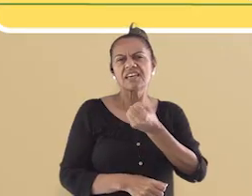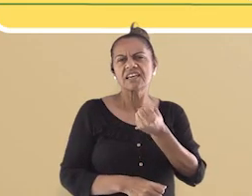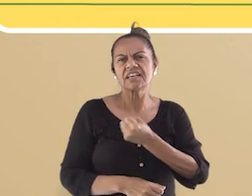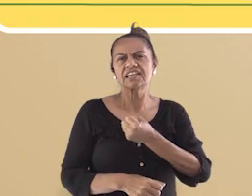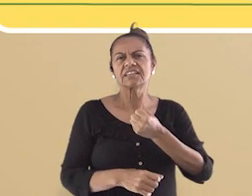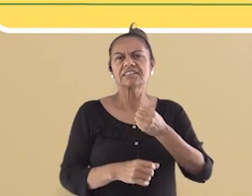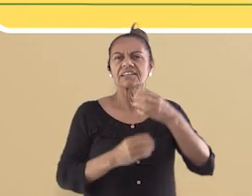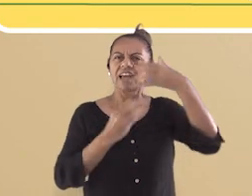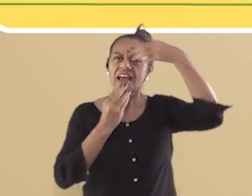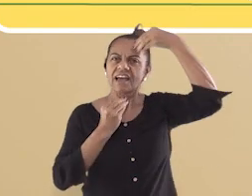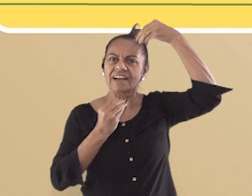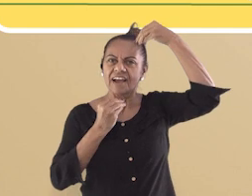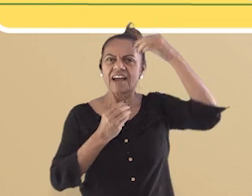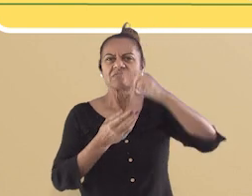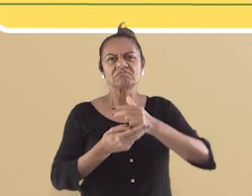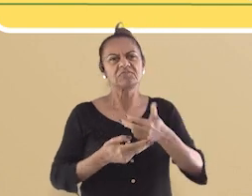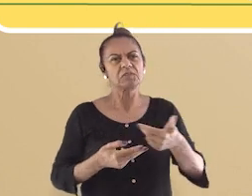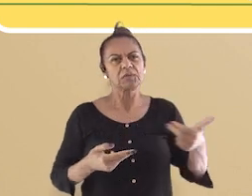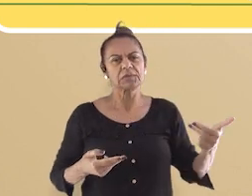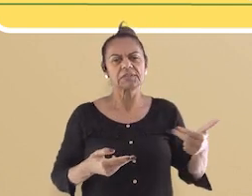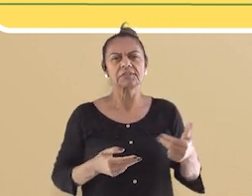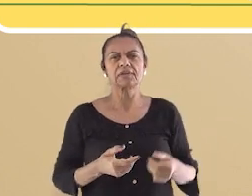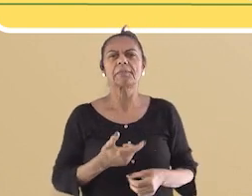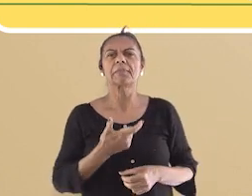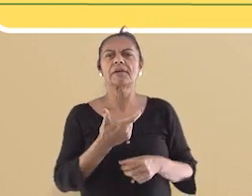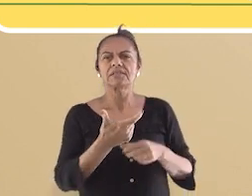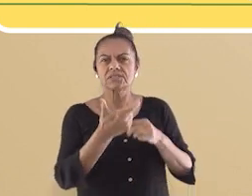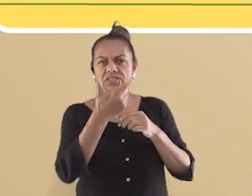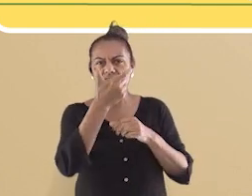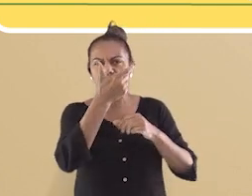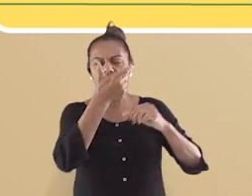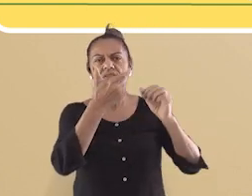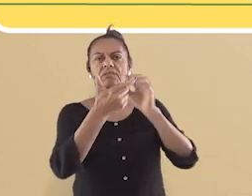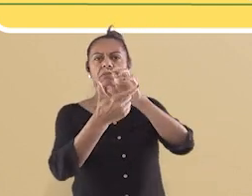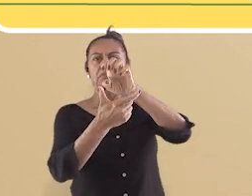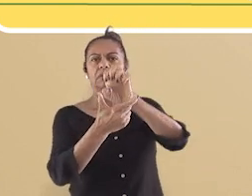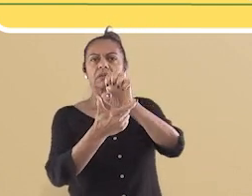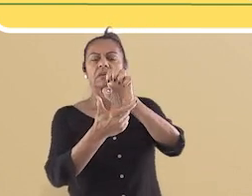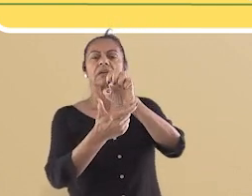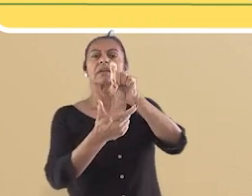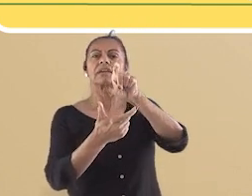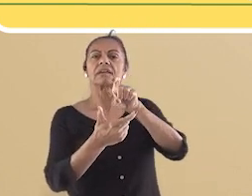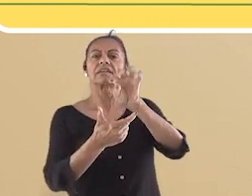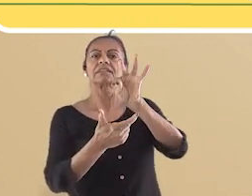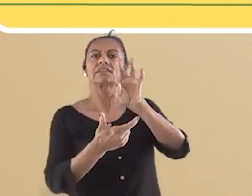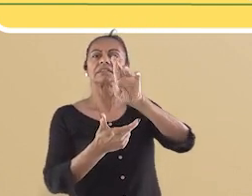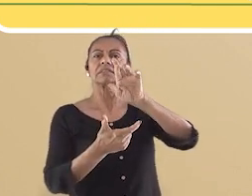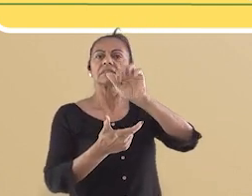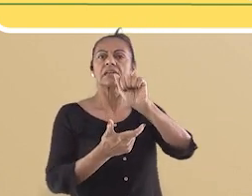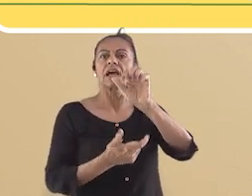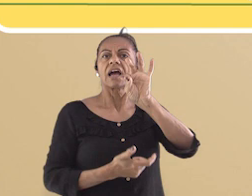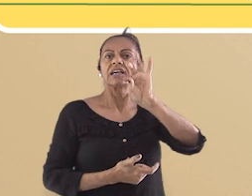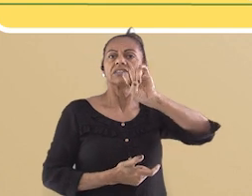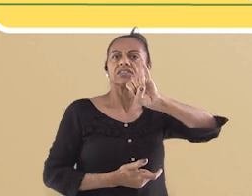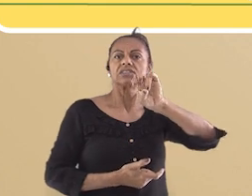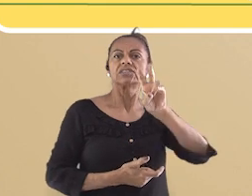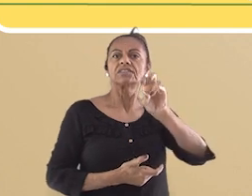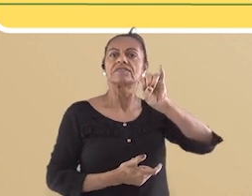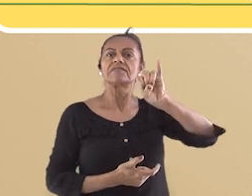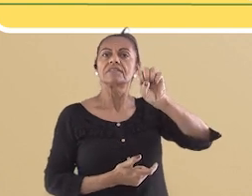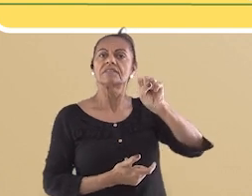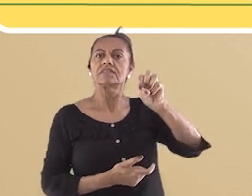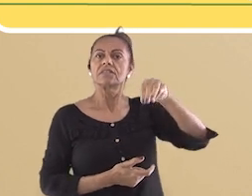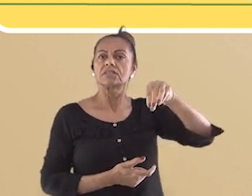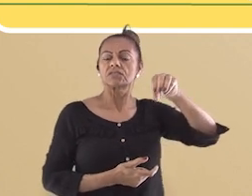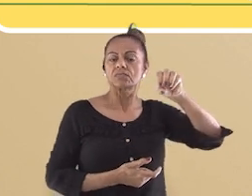outros. Extrativismo significa retirar, extrair na natureza os recursos que precisamos. Esses